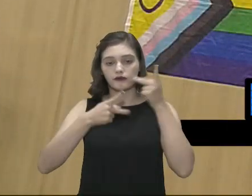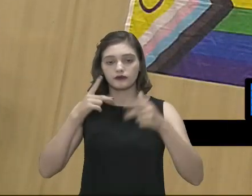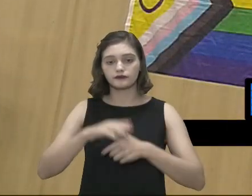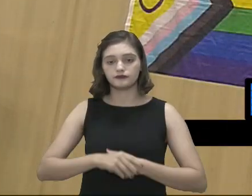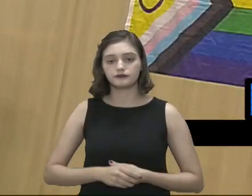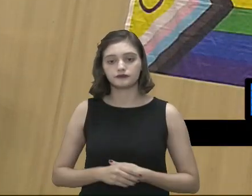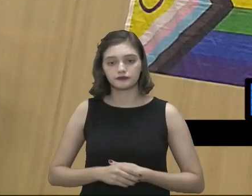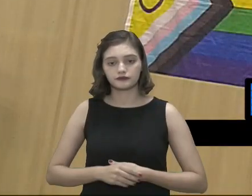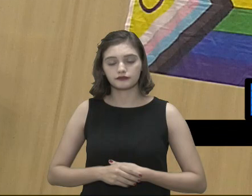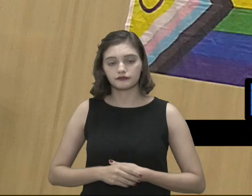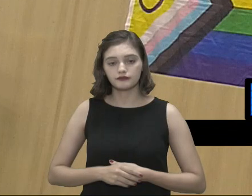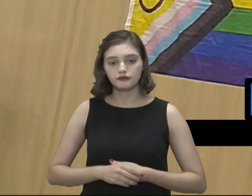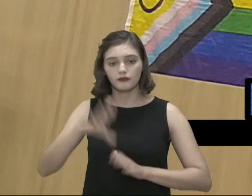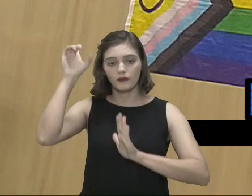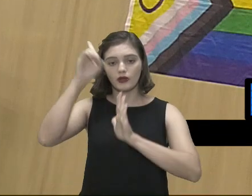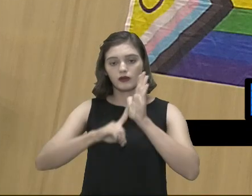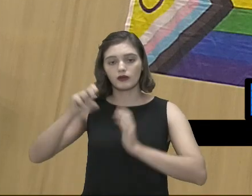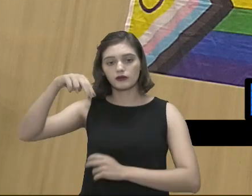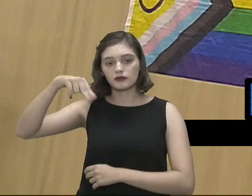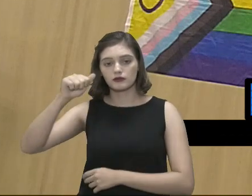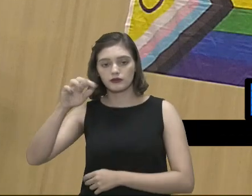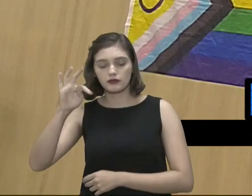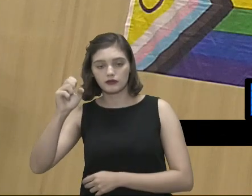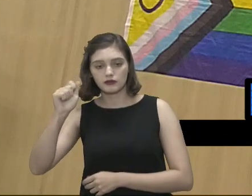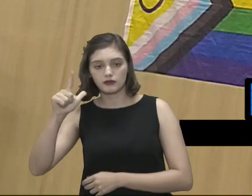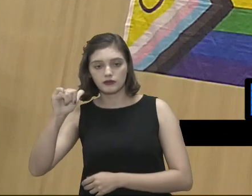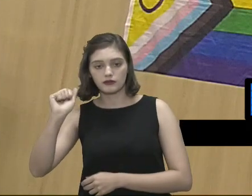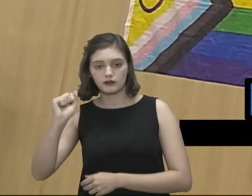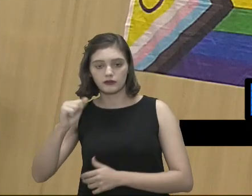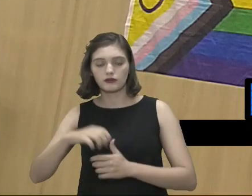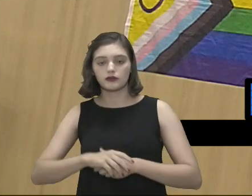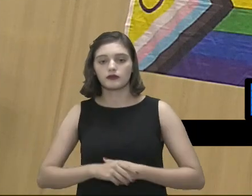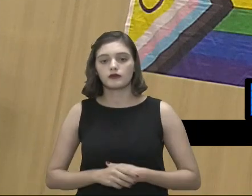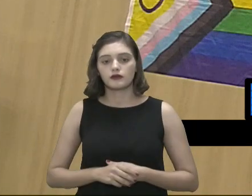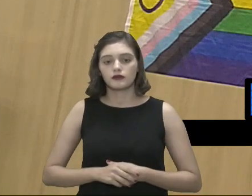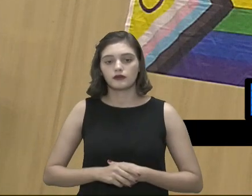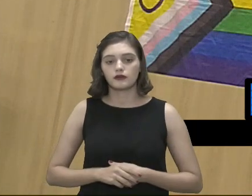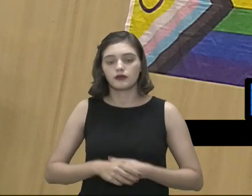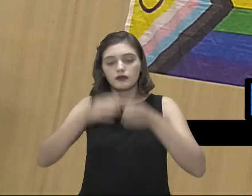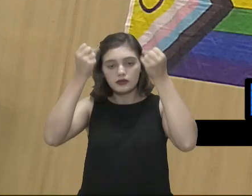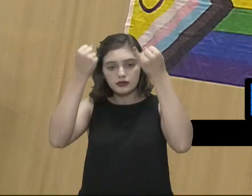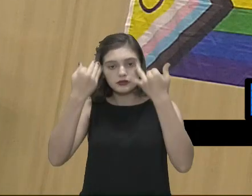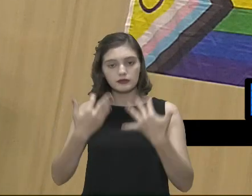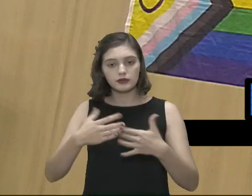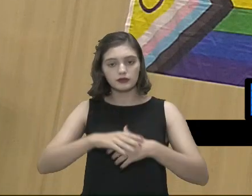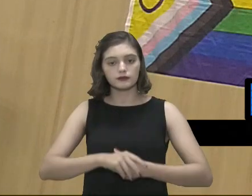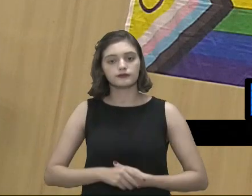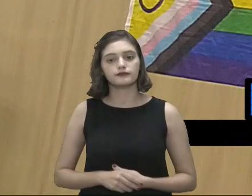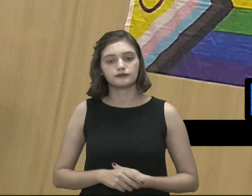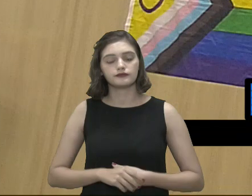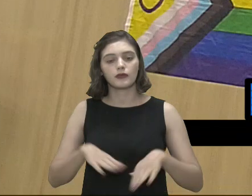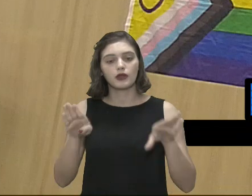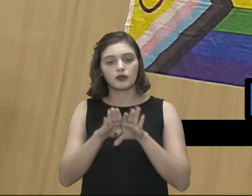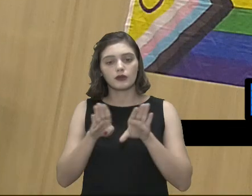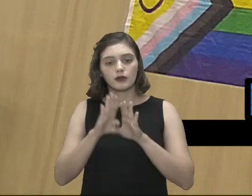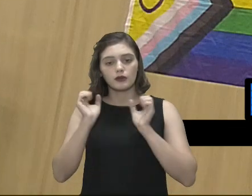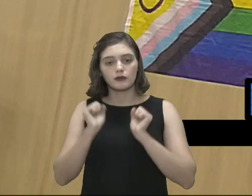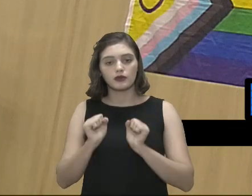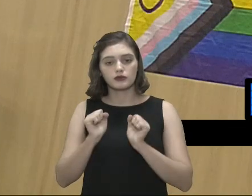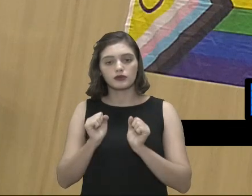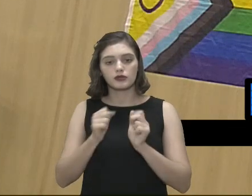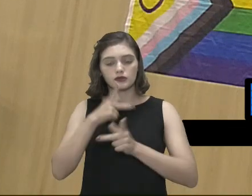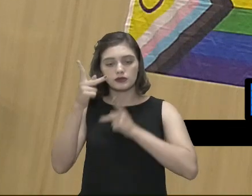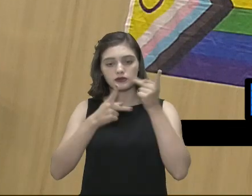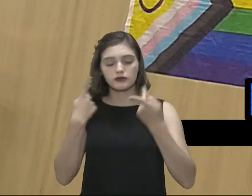para a diretora Natália fazer os esclarecimentos e também já pode emendar nas